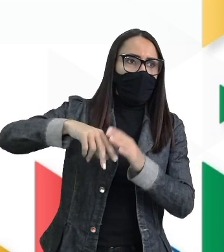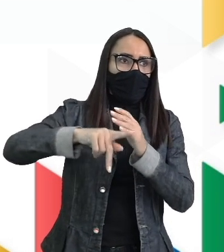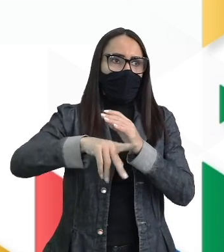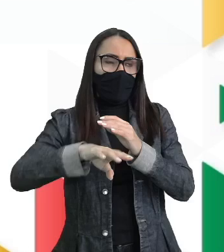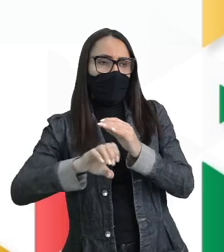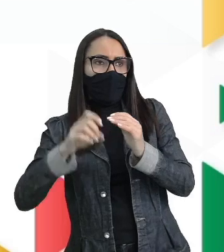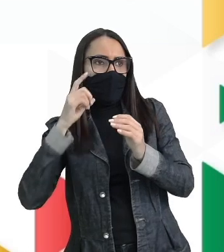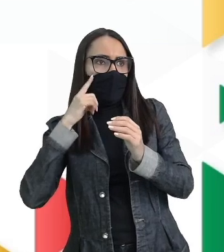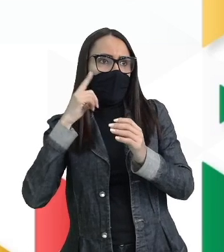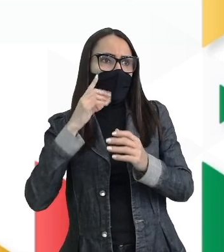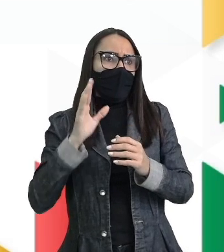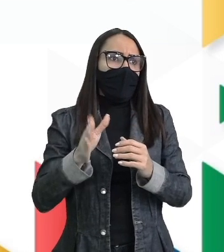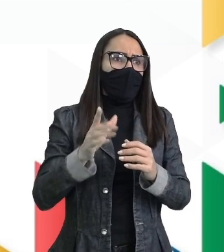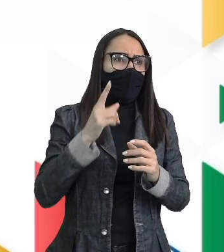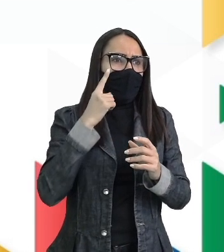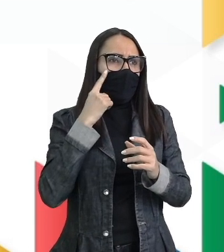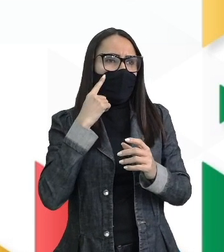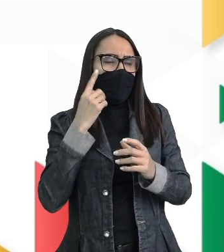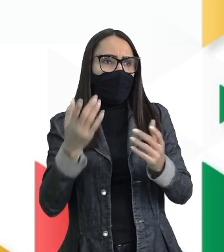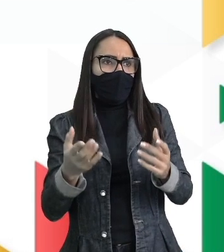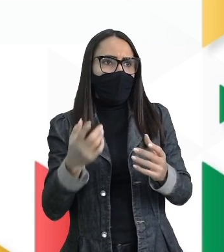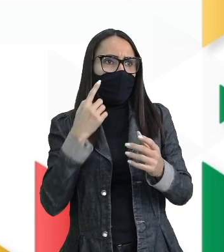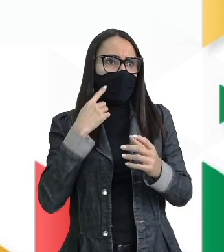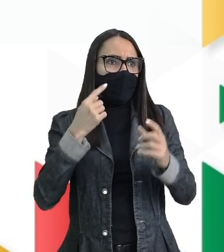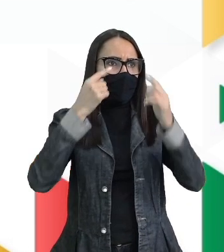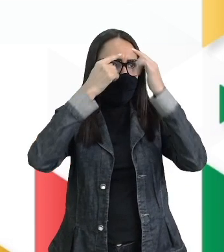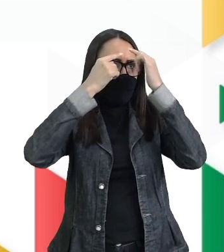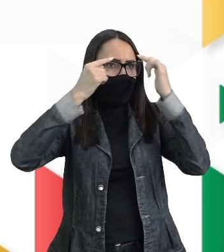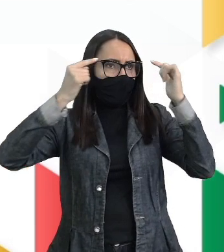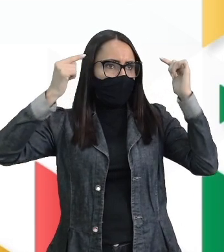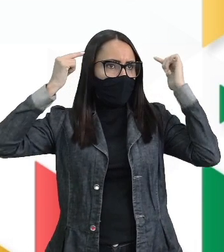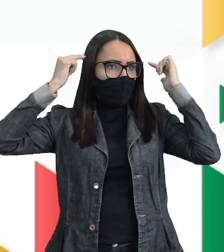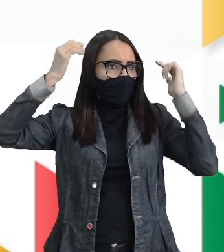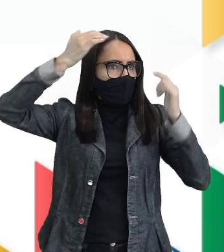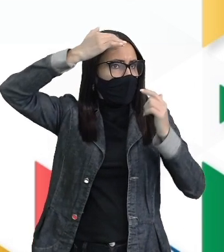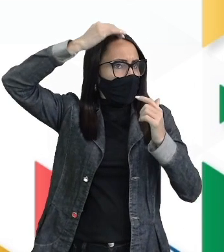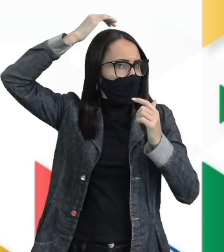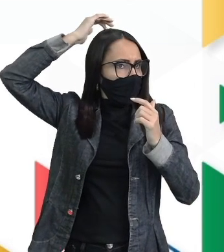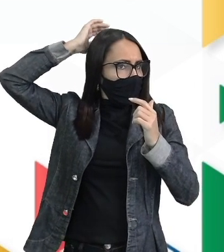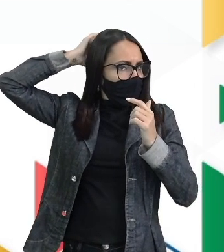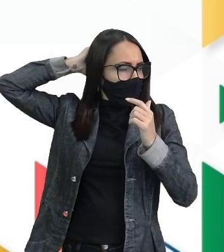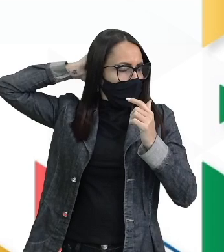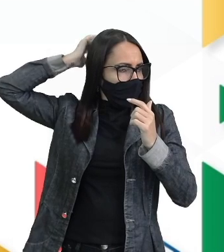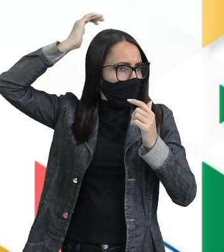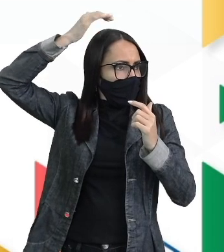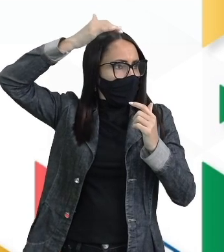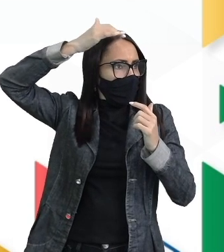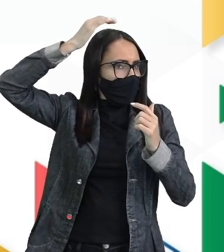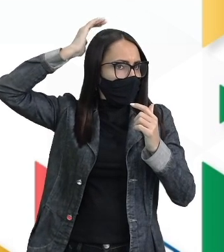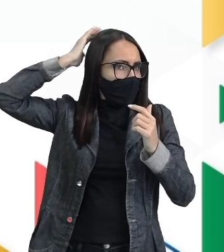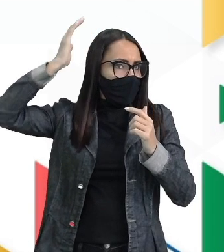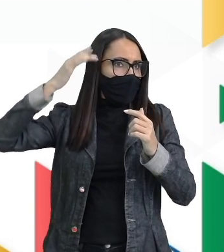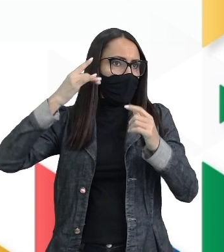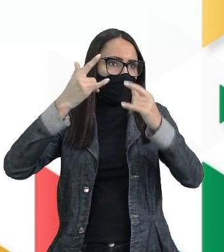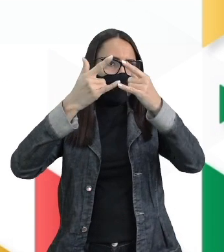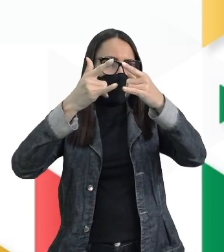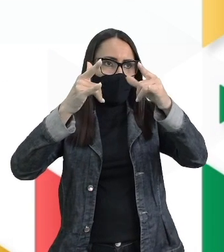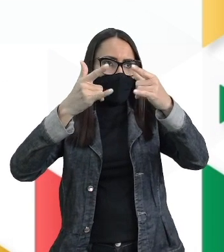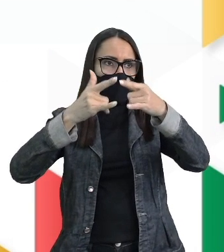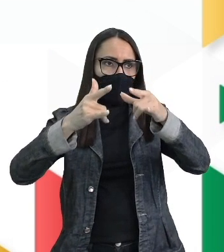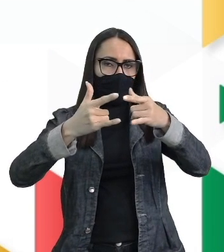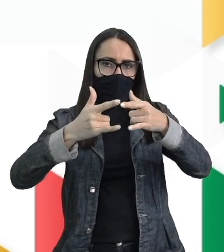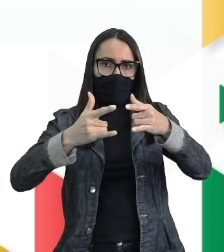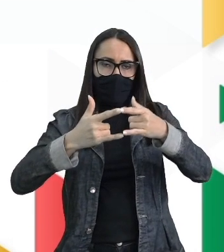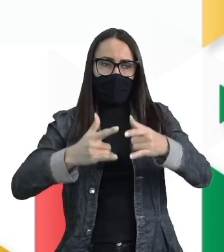a gente já observa o crânio, a caixa torácica e a coluna